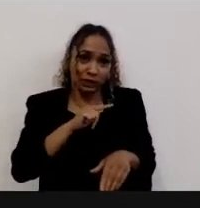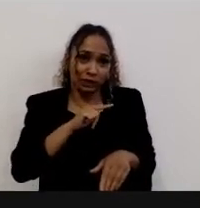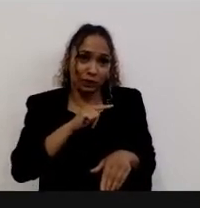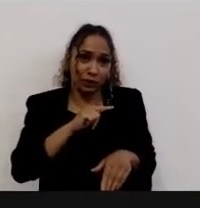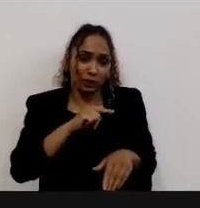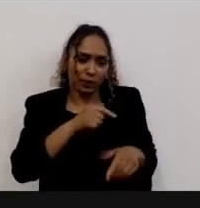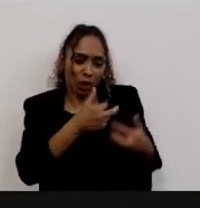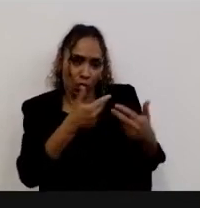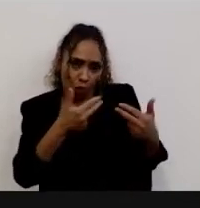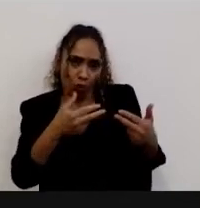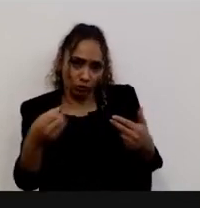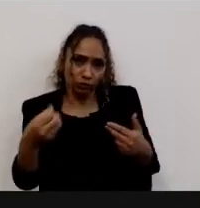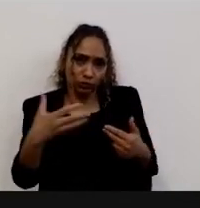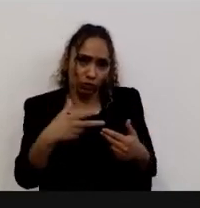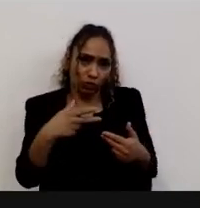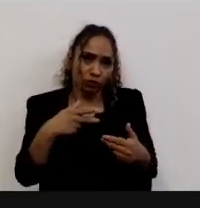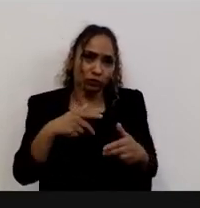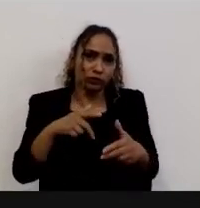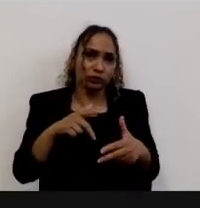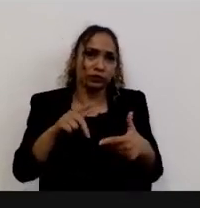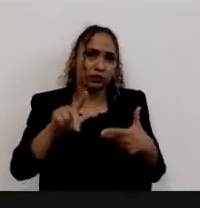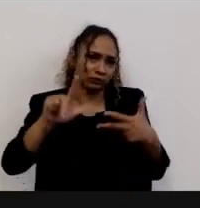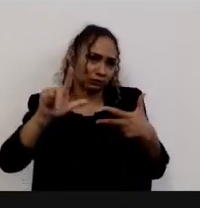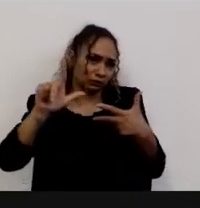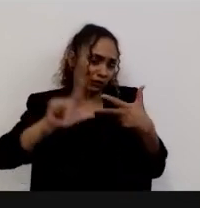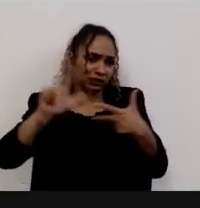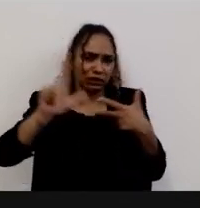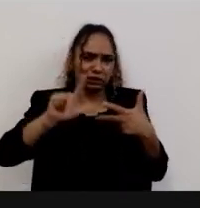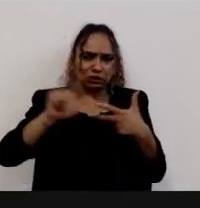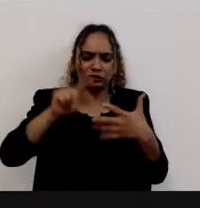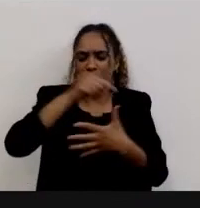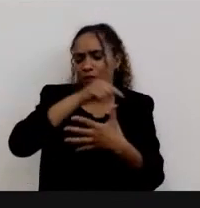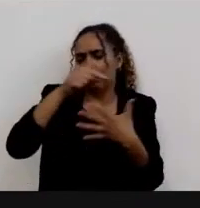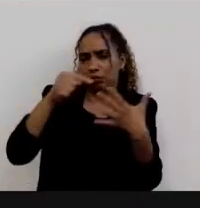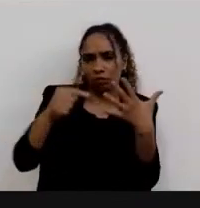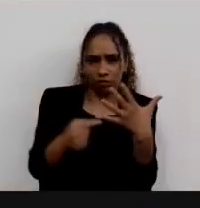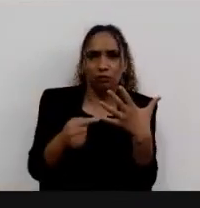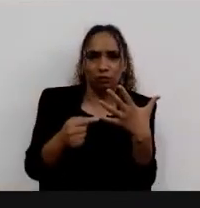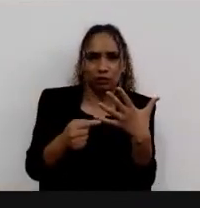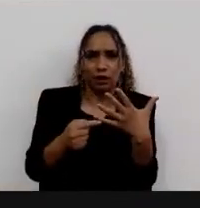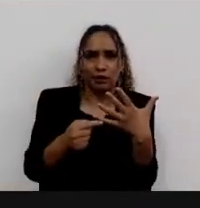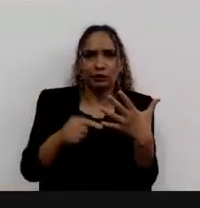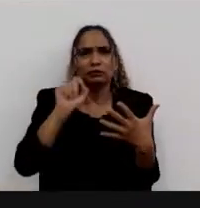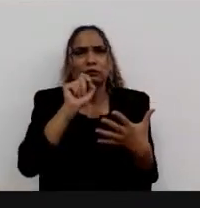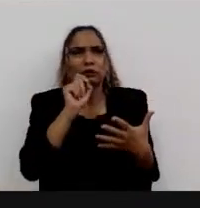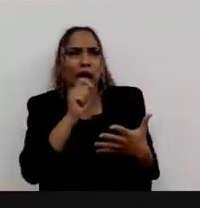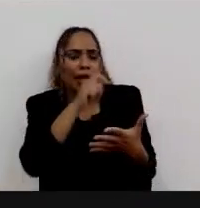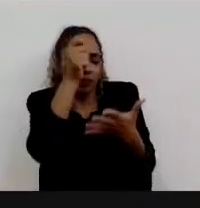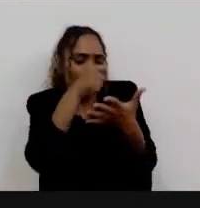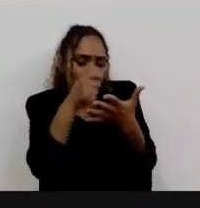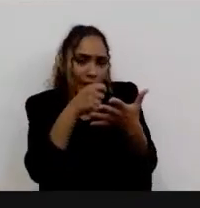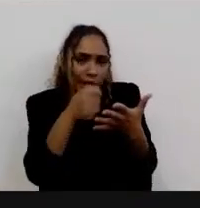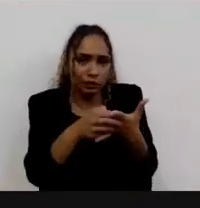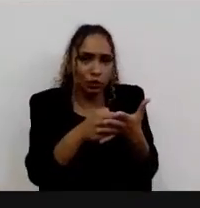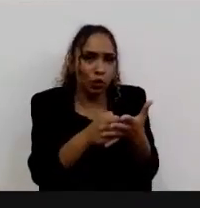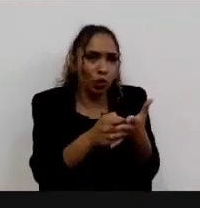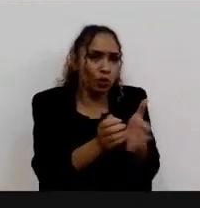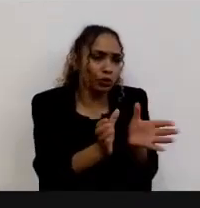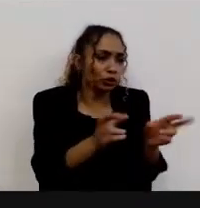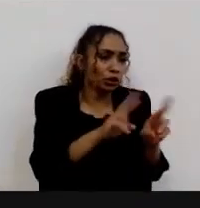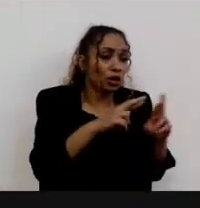atualização legislativa. Essas atualizações são diversas, né, como foi designado um relator, foi passado de uma comissão